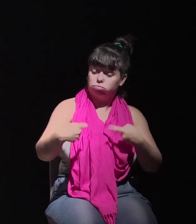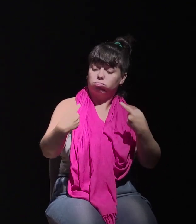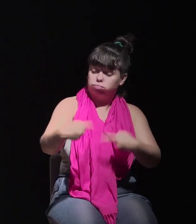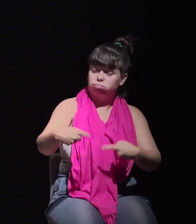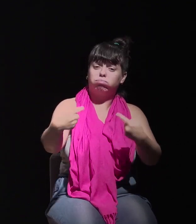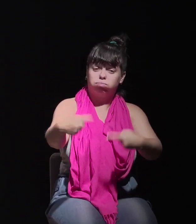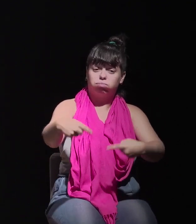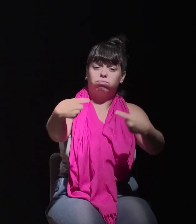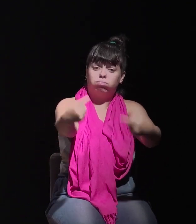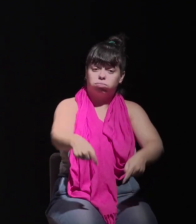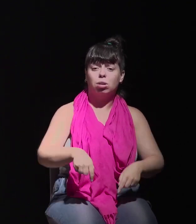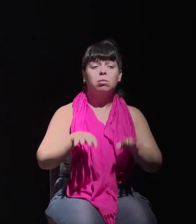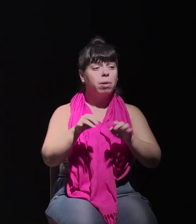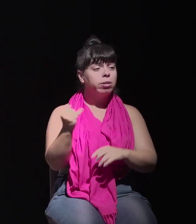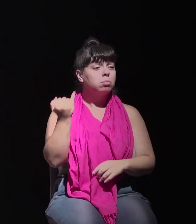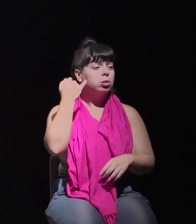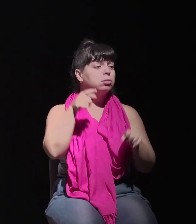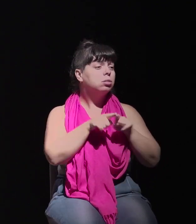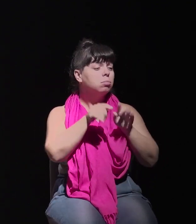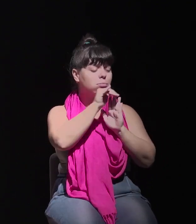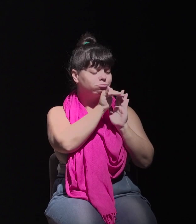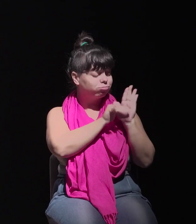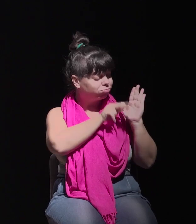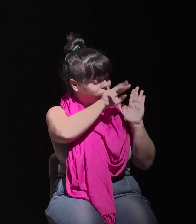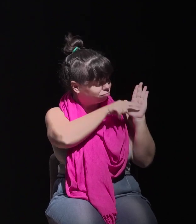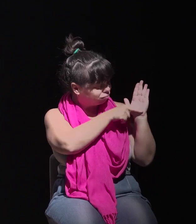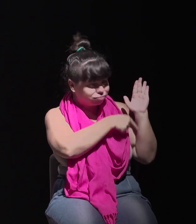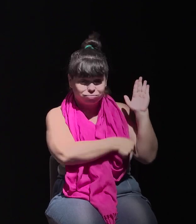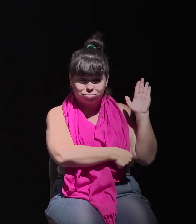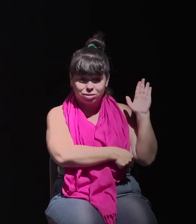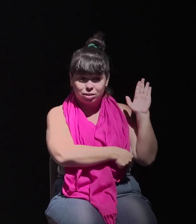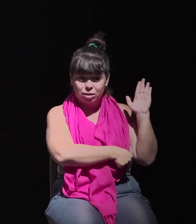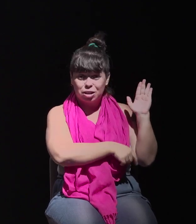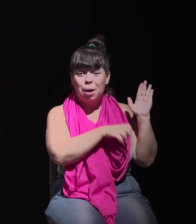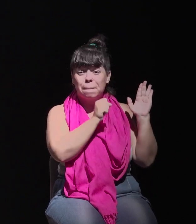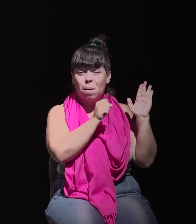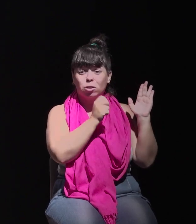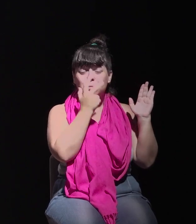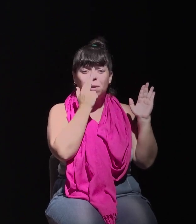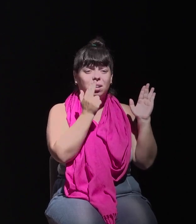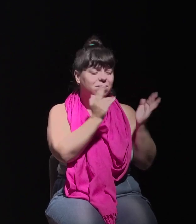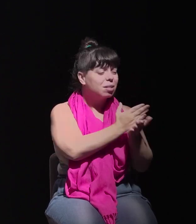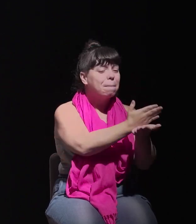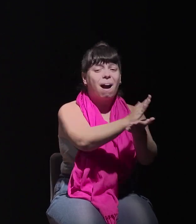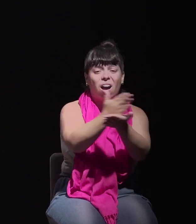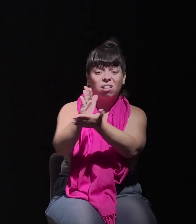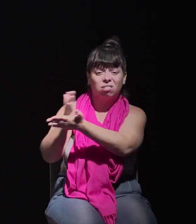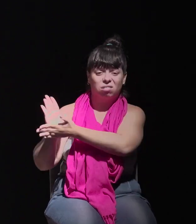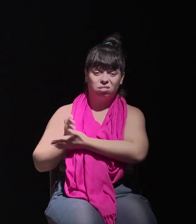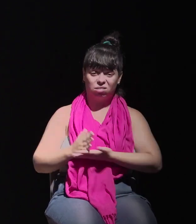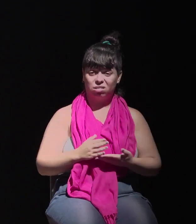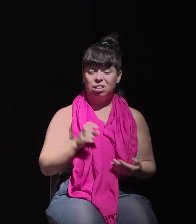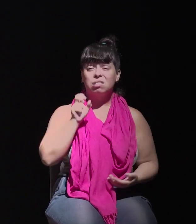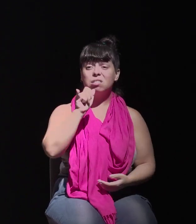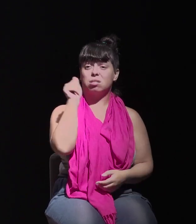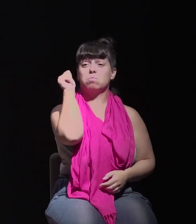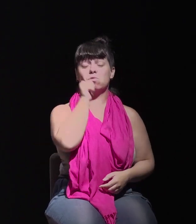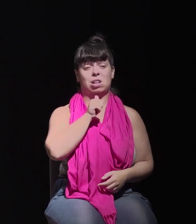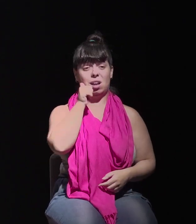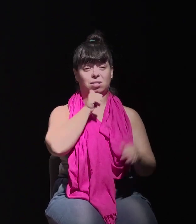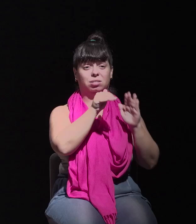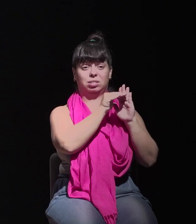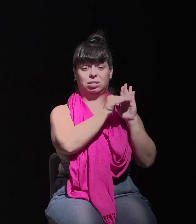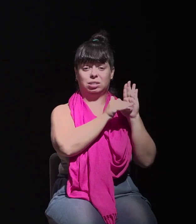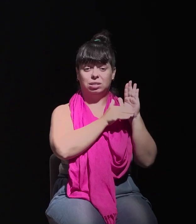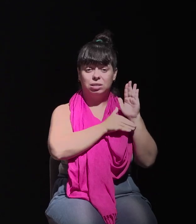pensar também que a nossa multiplicidade de pautas corre o risco de fragmentação. Se as reivindicações das mulheres são